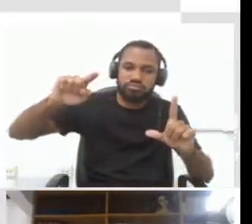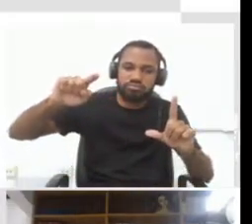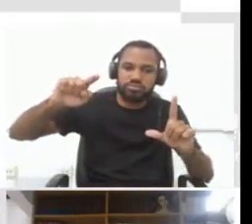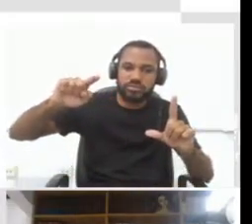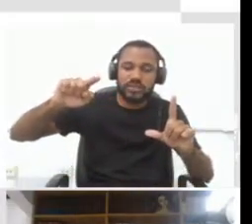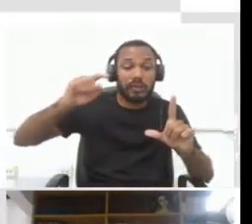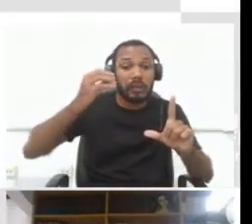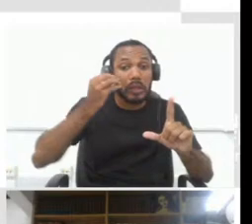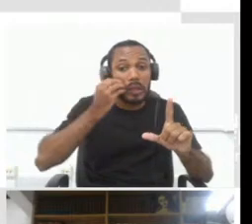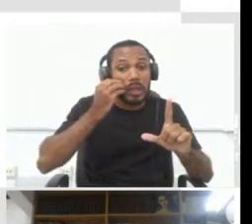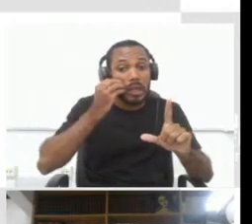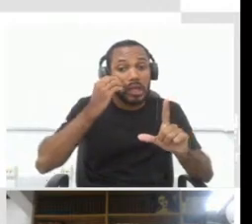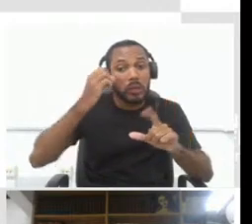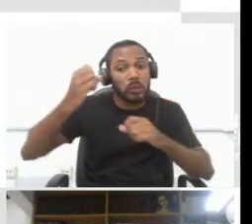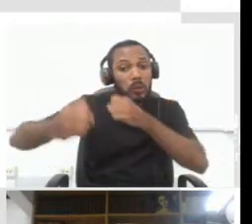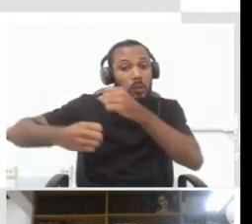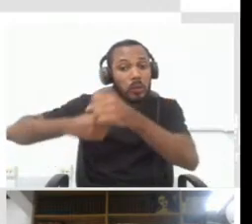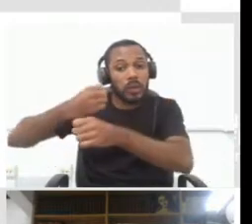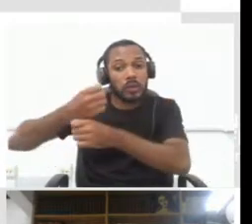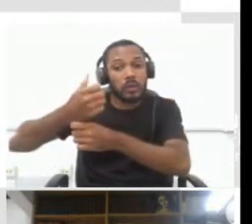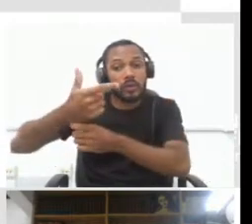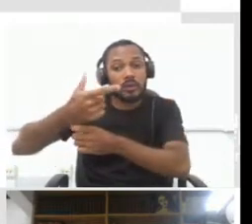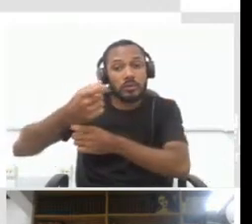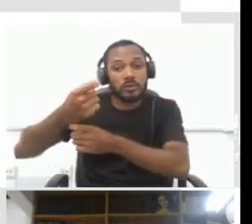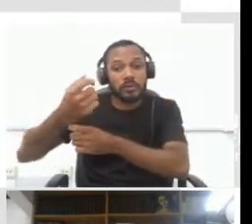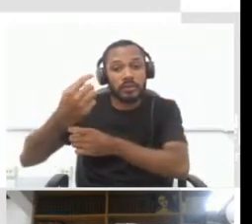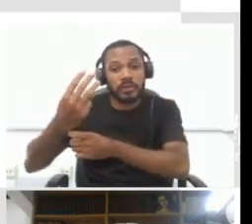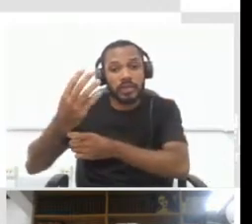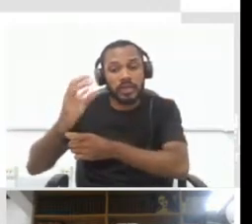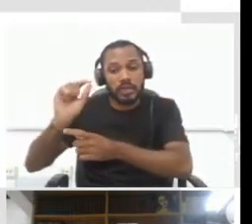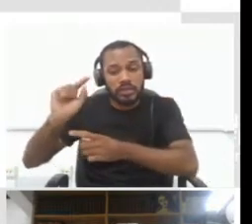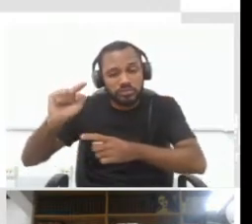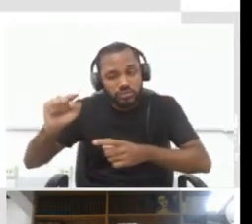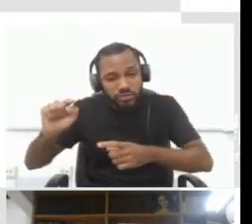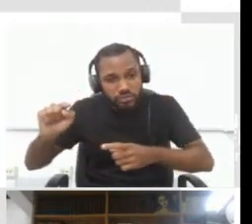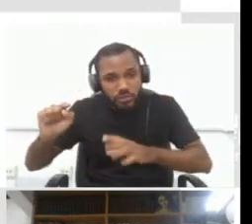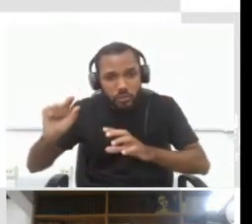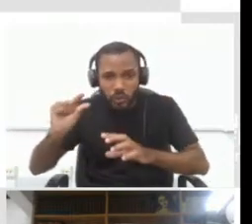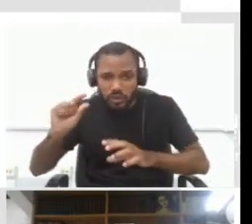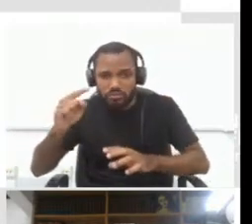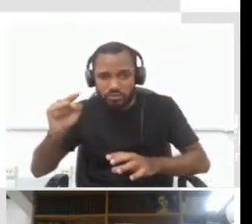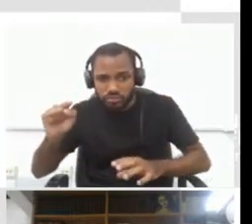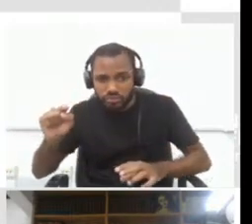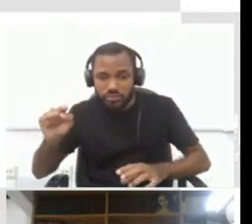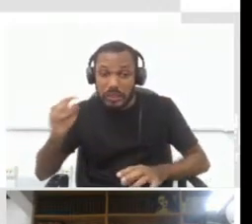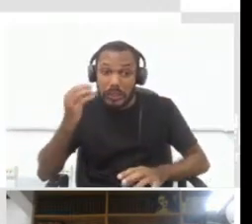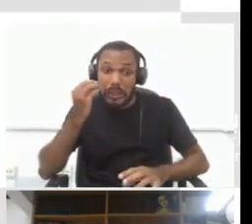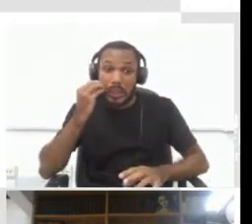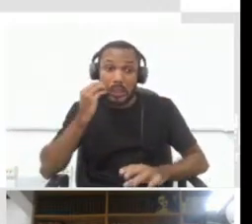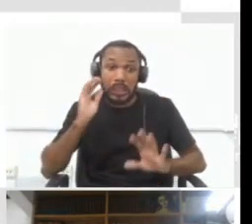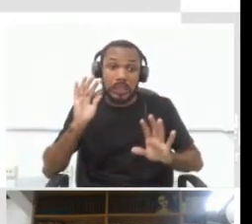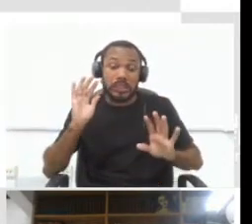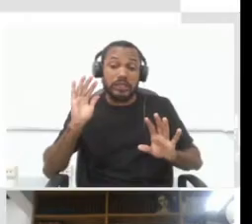elas depois caem a 2050, se, né, os governos